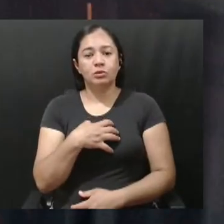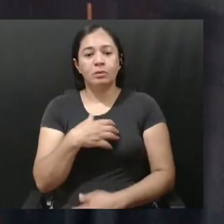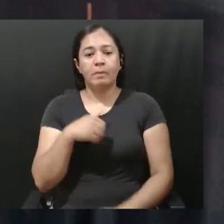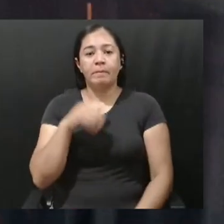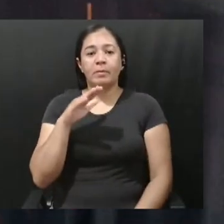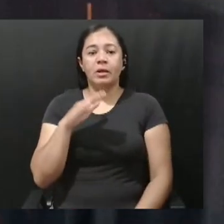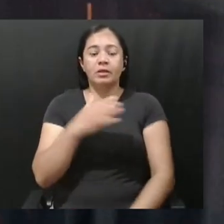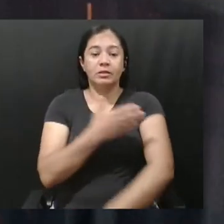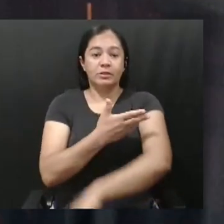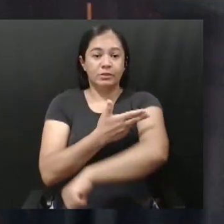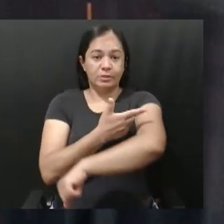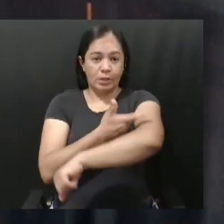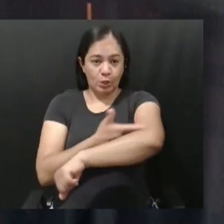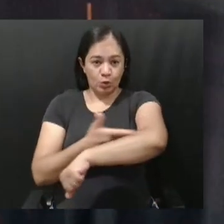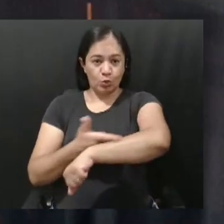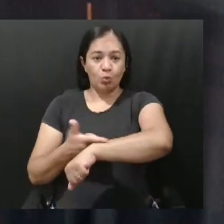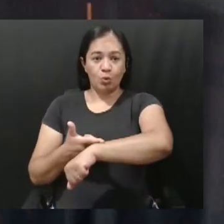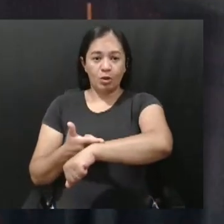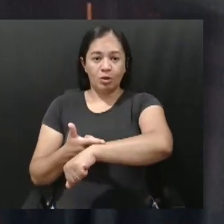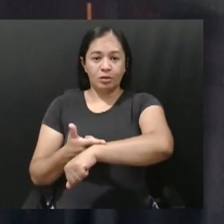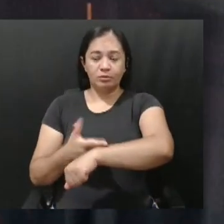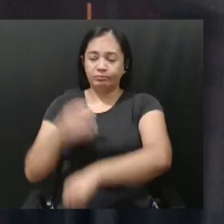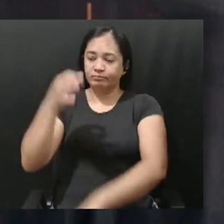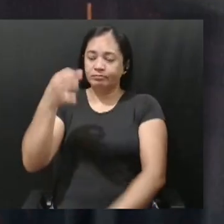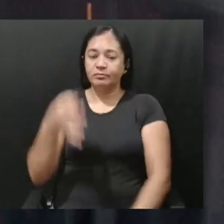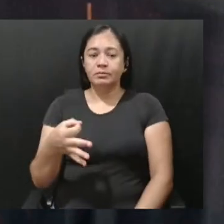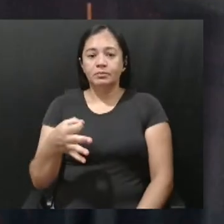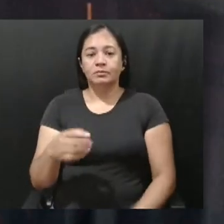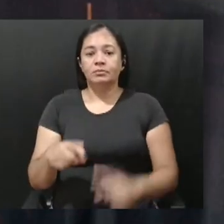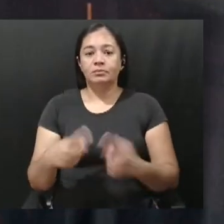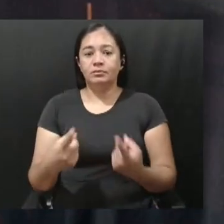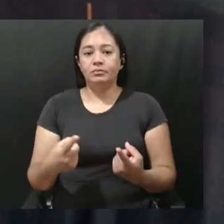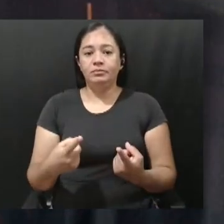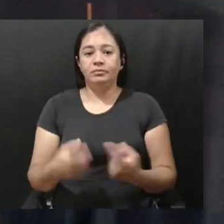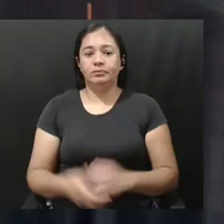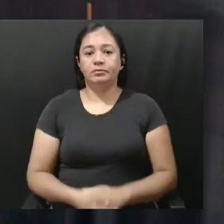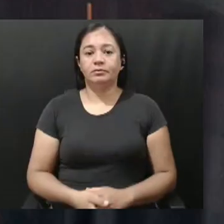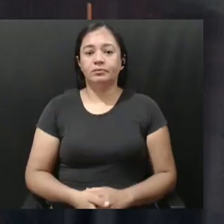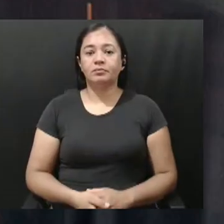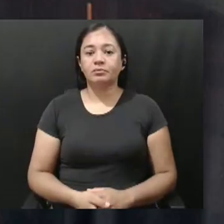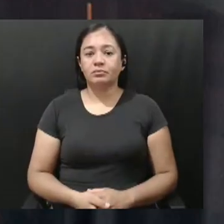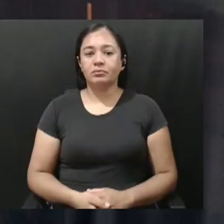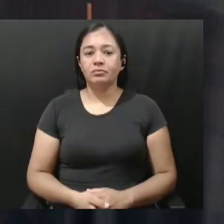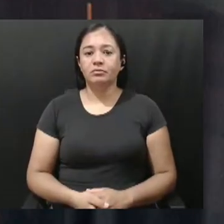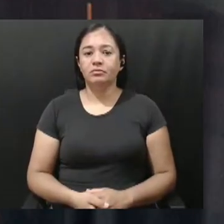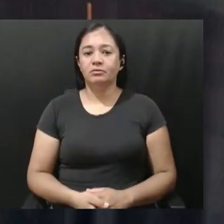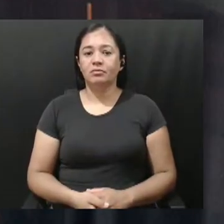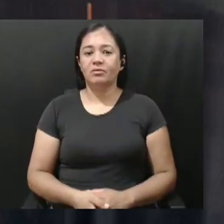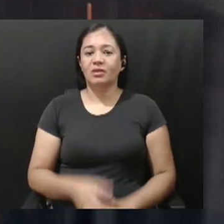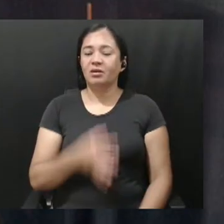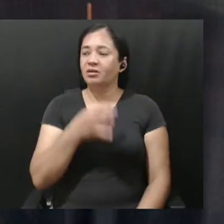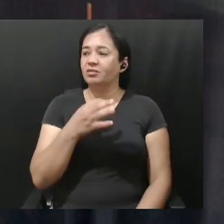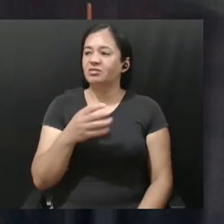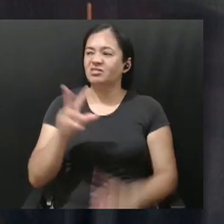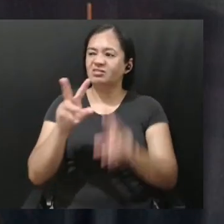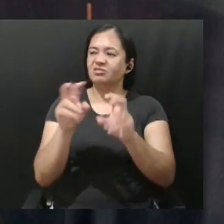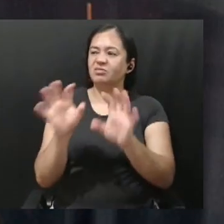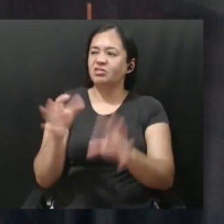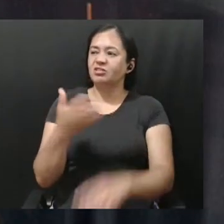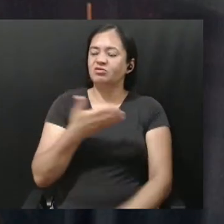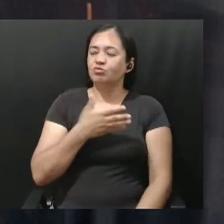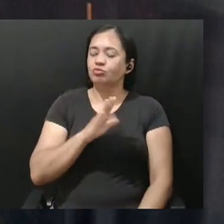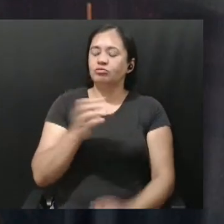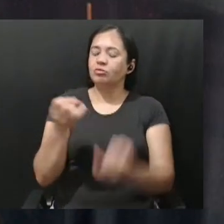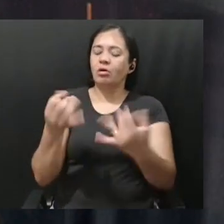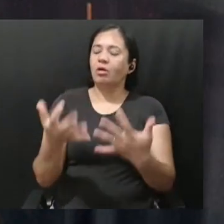assim, assertiva, mas responder, assim, de uma forma: "Olha, eu acho que esse assunto não gostaria de falar, vamos mudar de